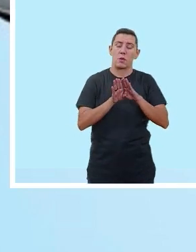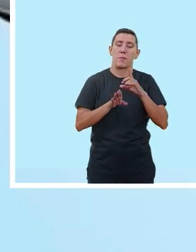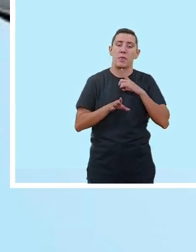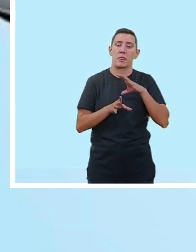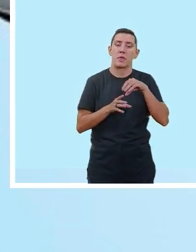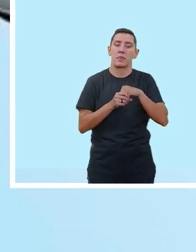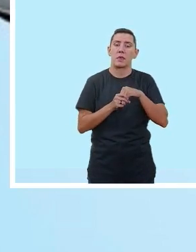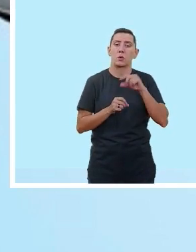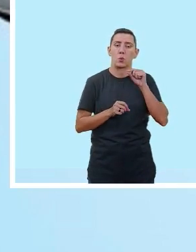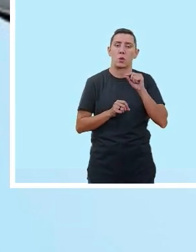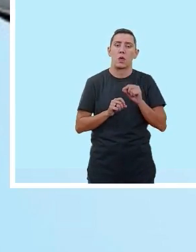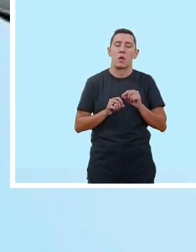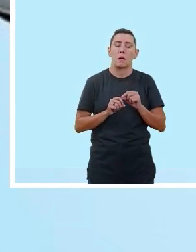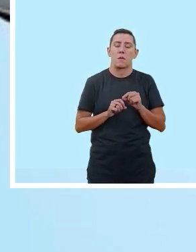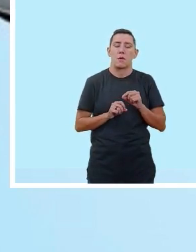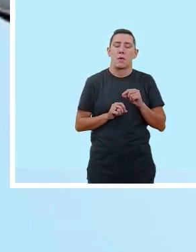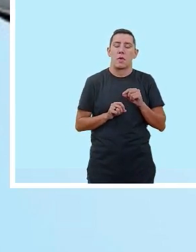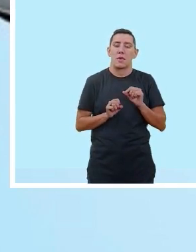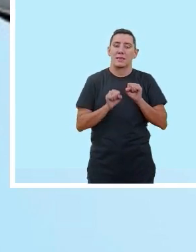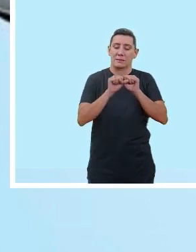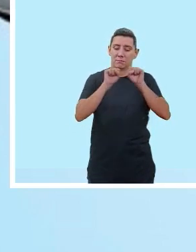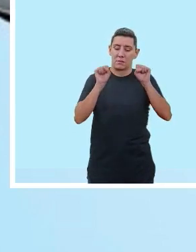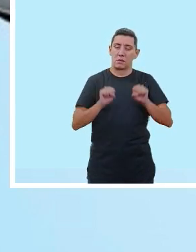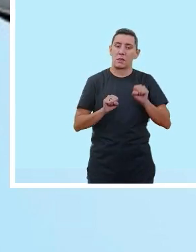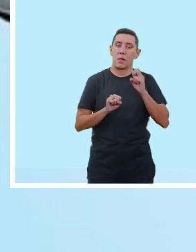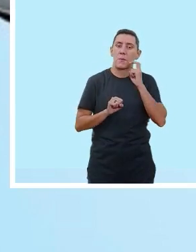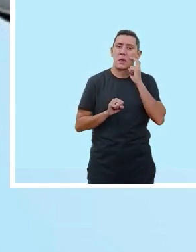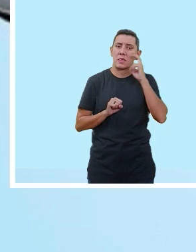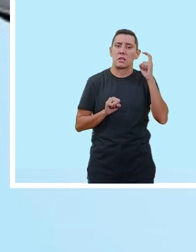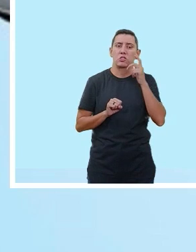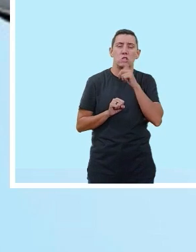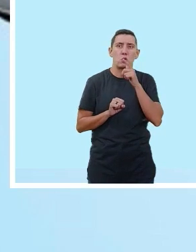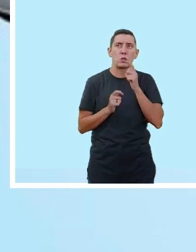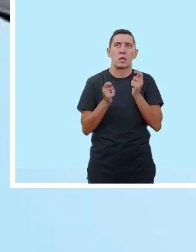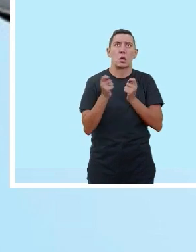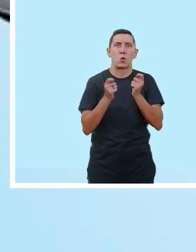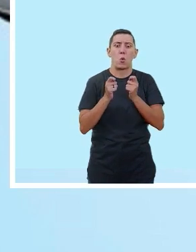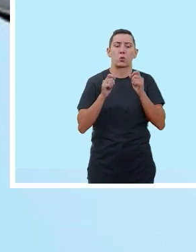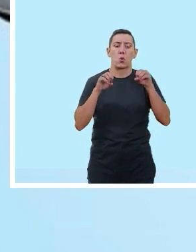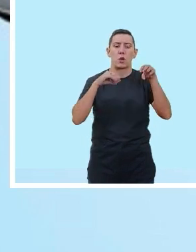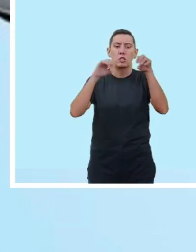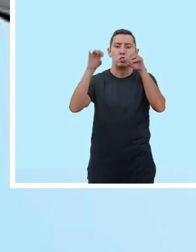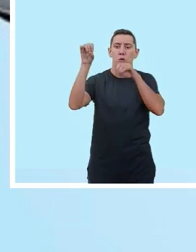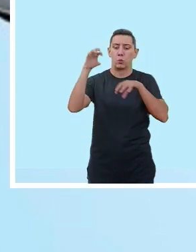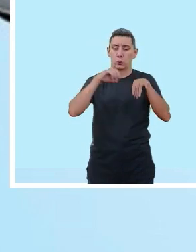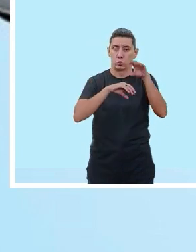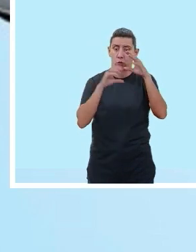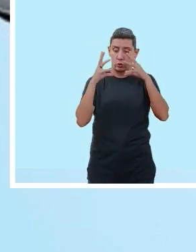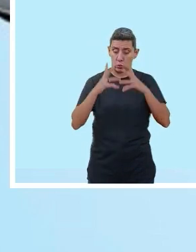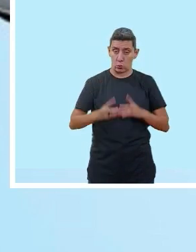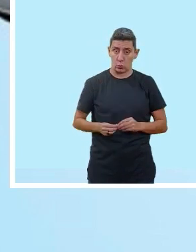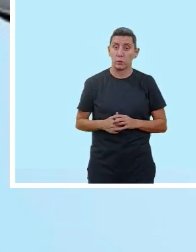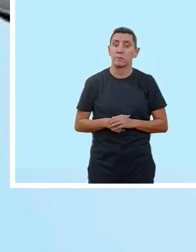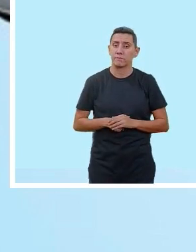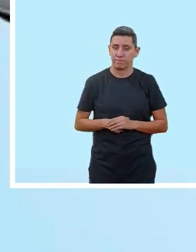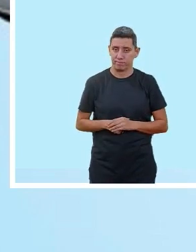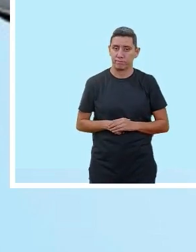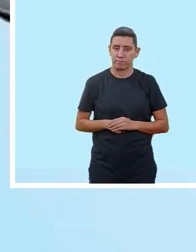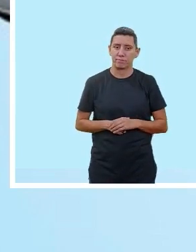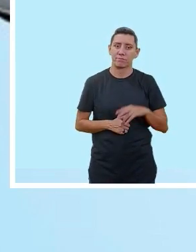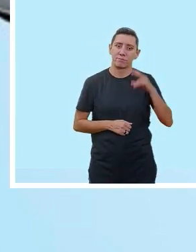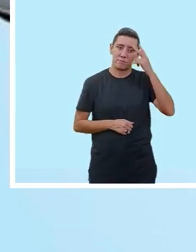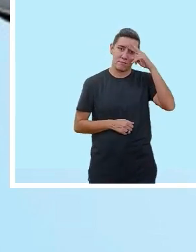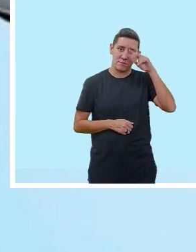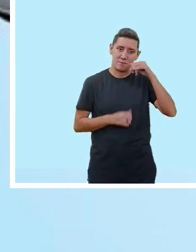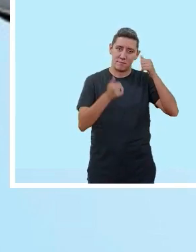do prédio, tornando assim muito mais eficiente em termos de utilização. Para a questão de data center, como eu comentei com vocês, né, os